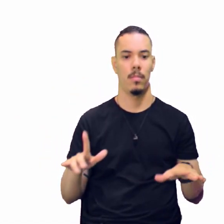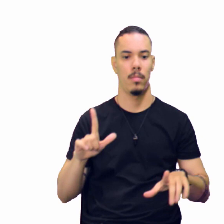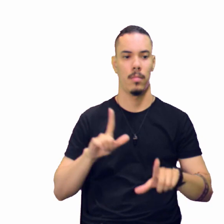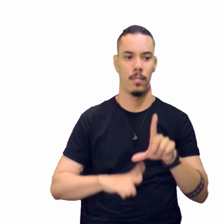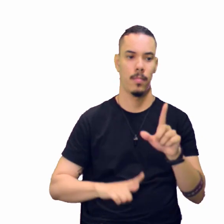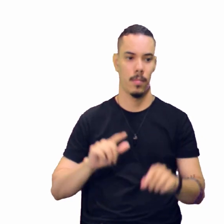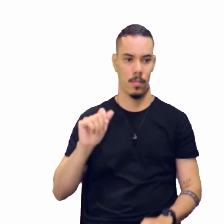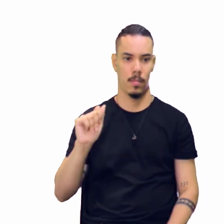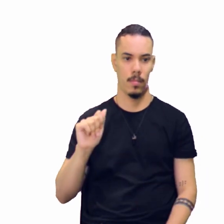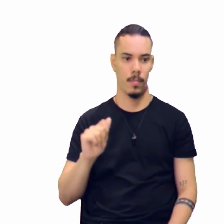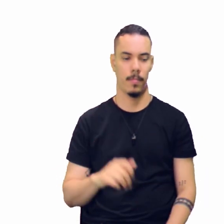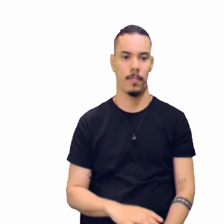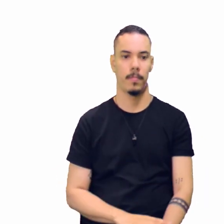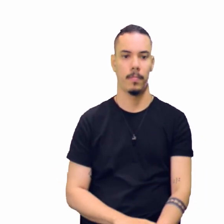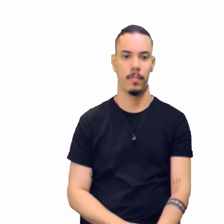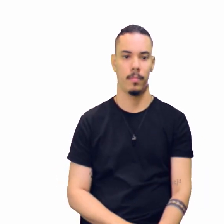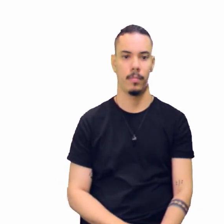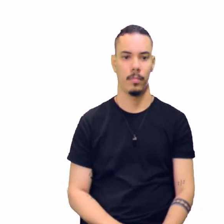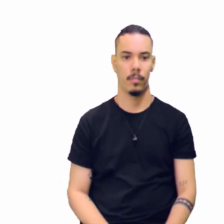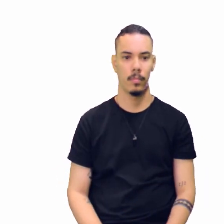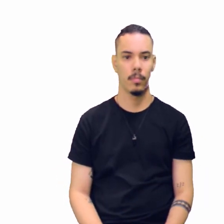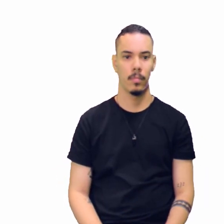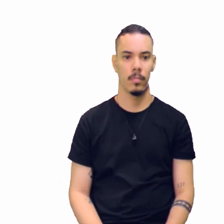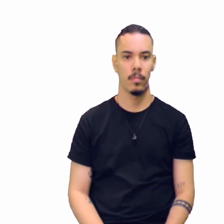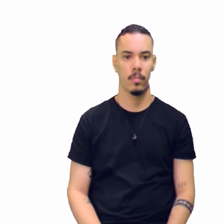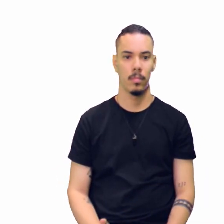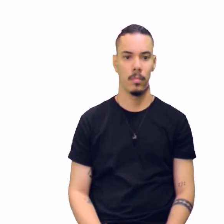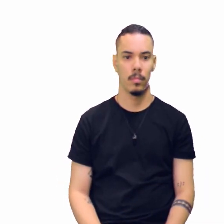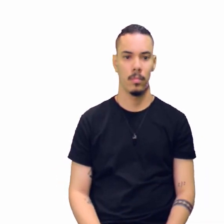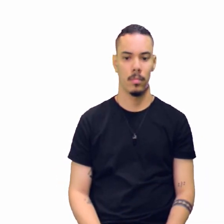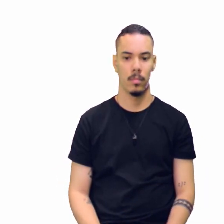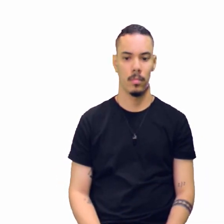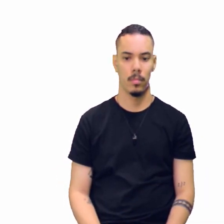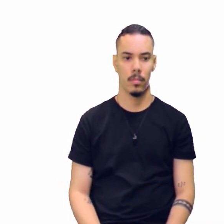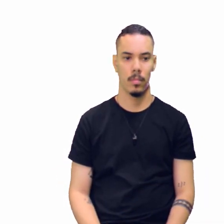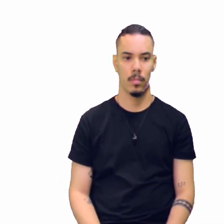A. Agora, chegando aqui para vocês a questão